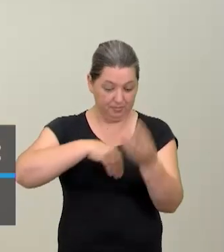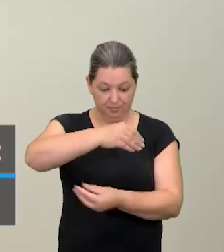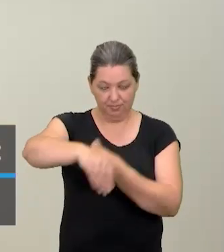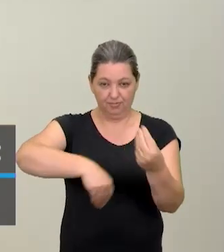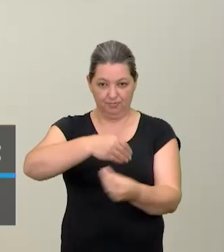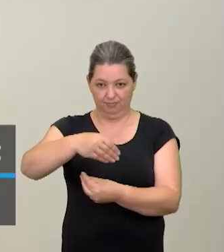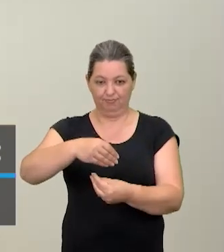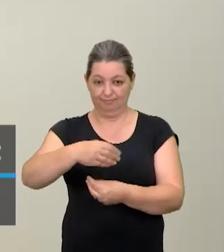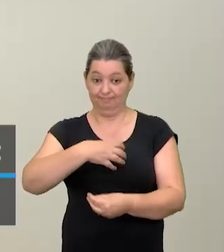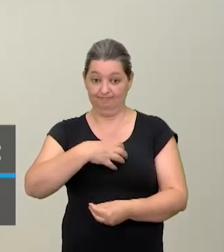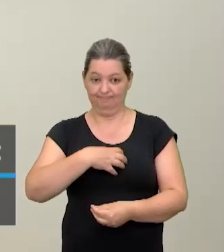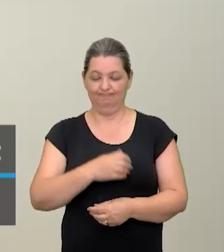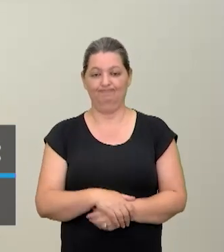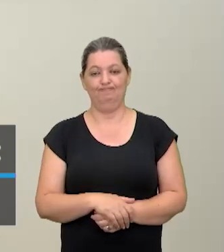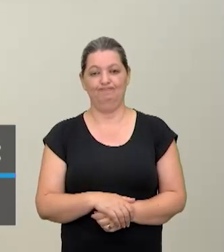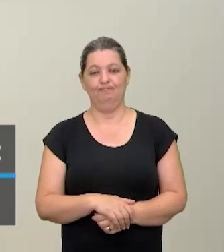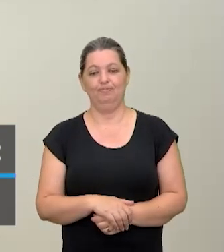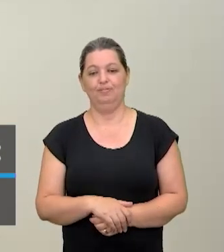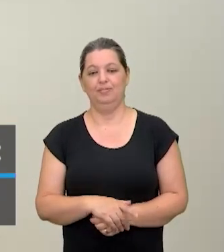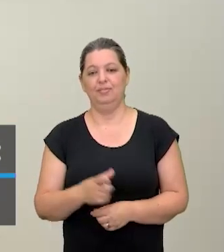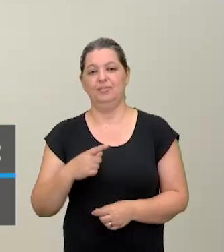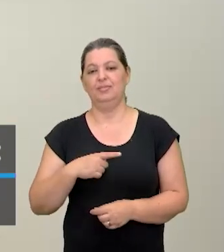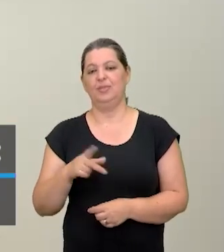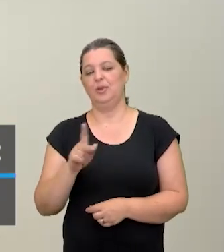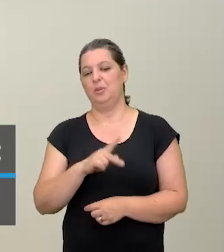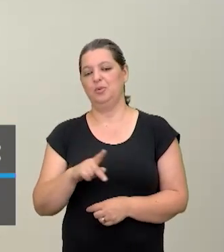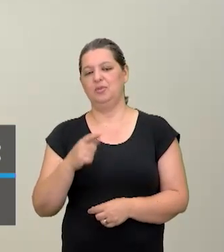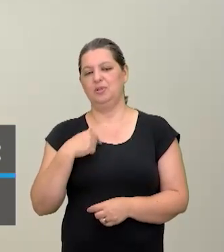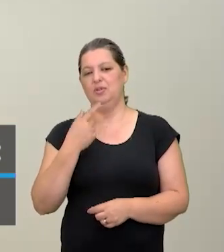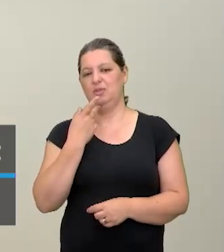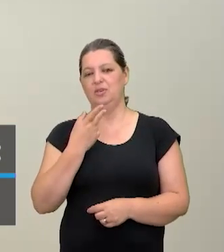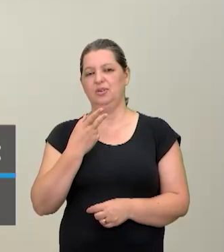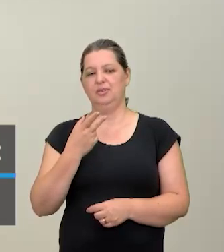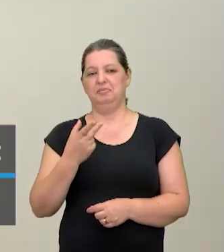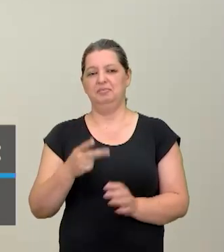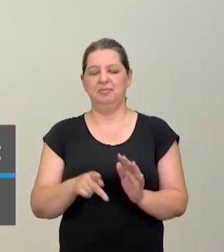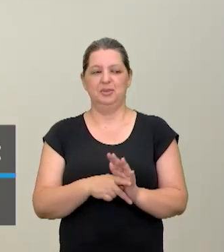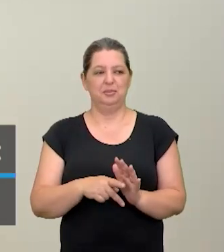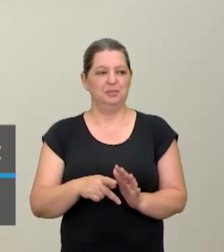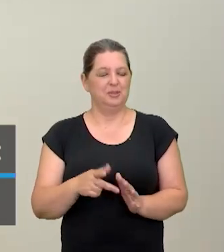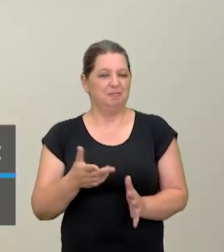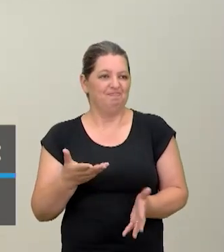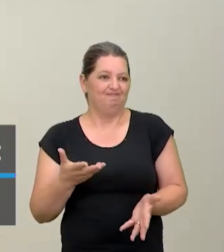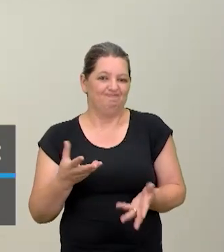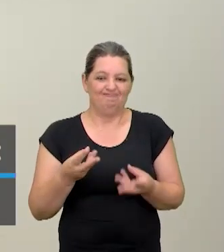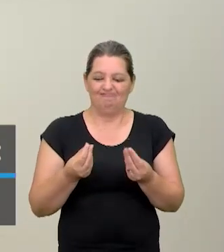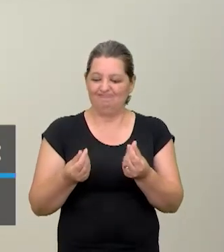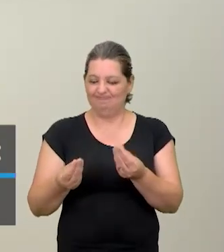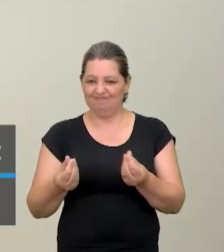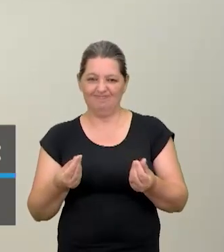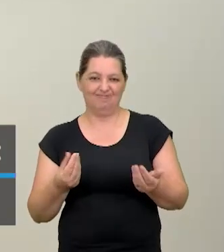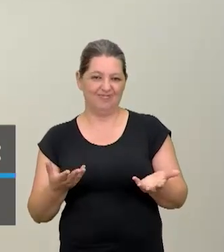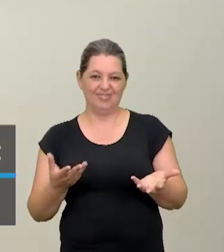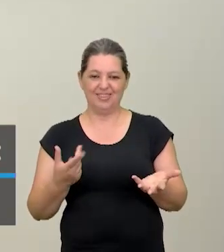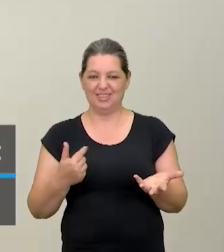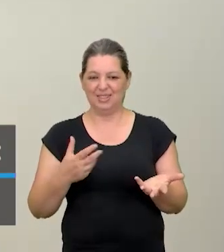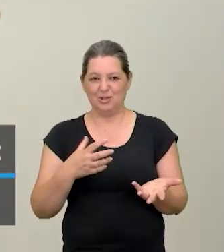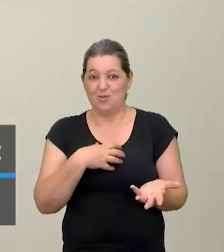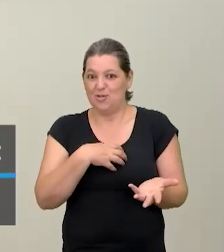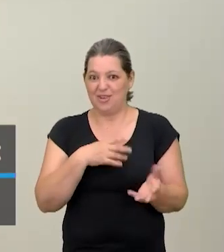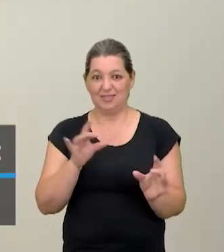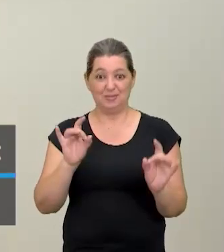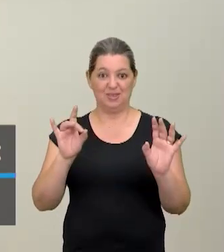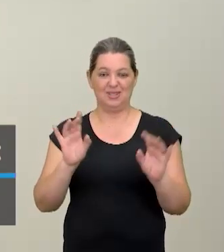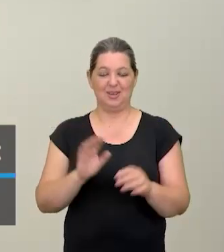o Joaquim trouxe pra gente, que ele trouxe de uma forma bem diferente. Traz um tchan pro nosso dia. Então, olha só, então a gente tem um